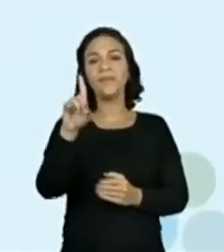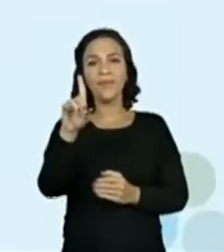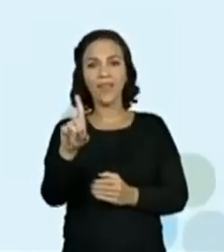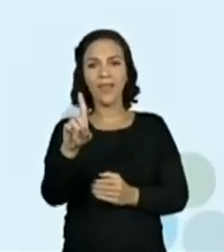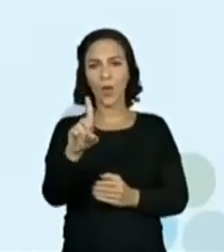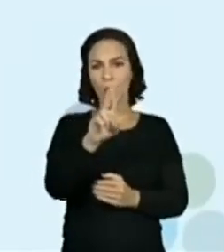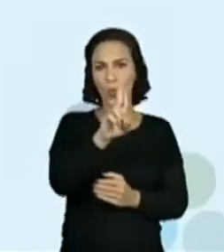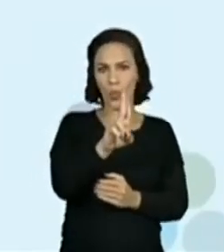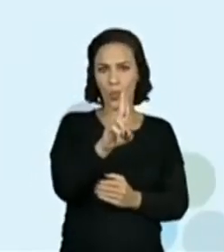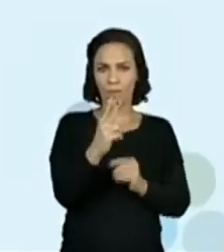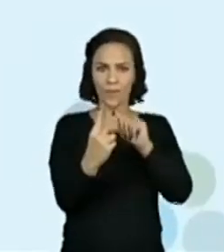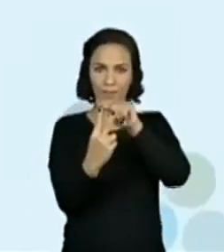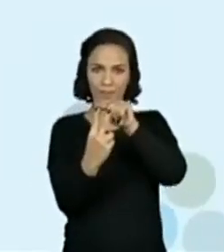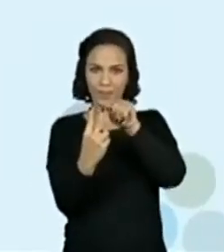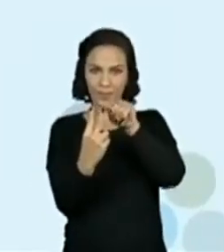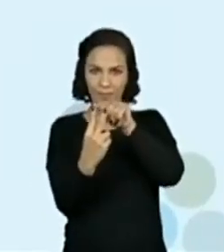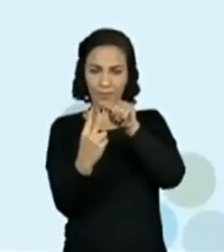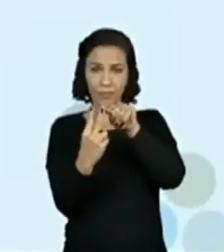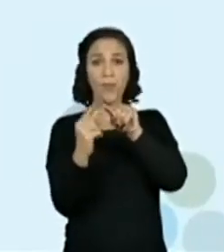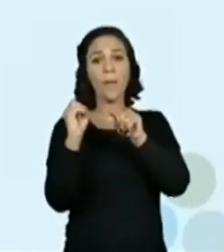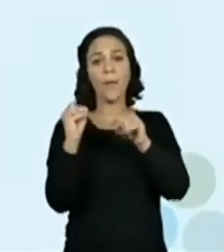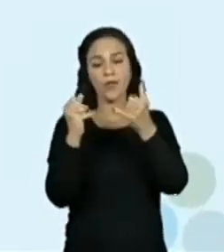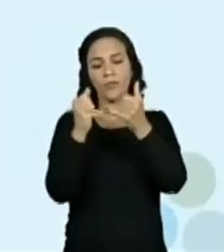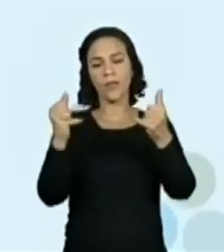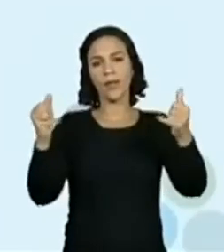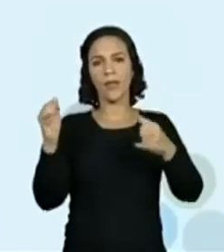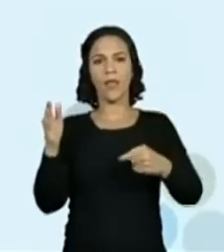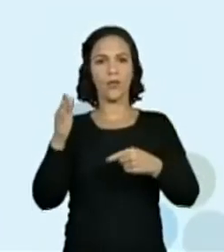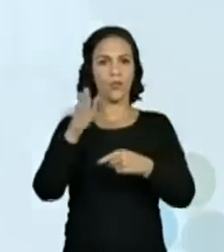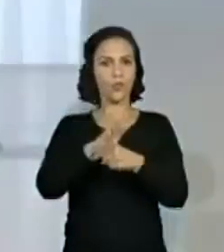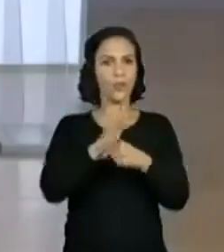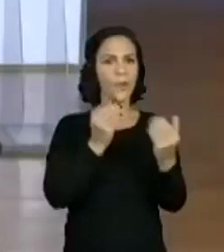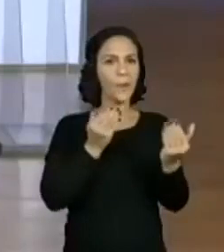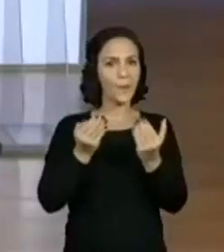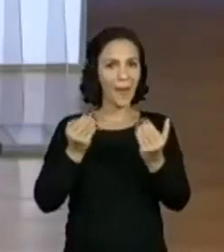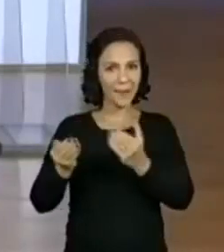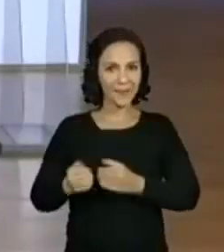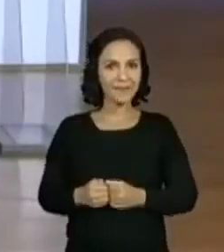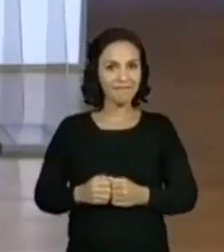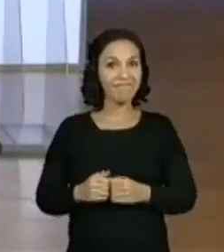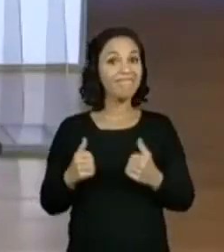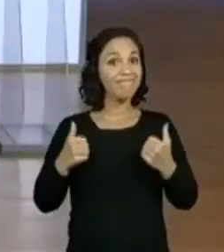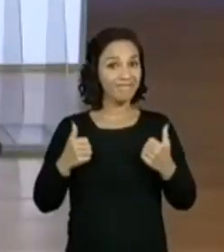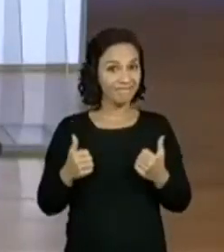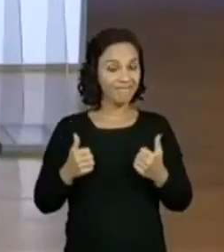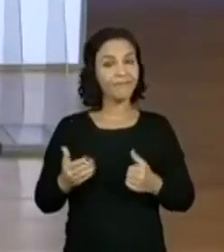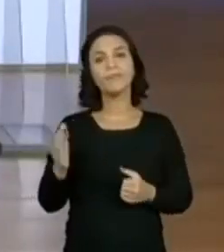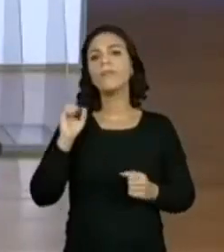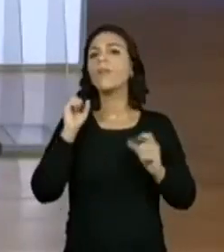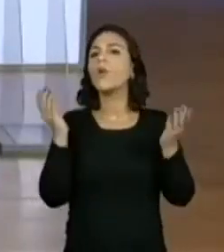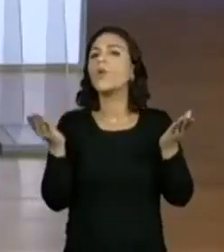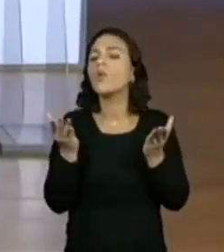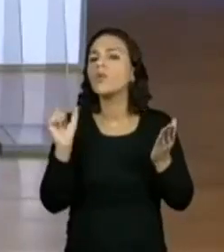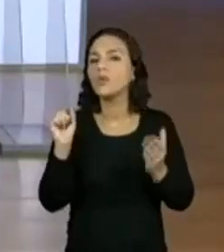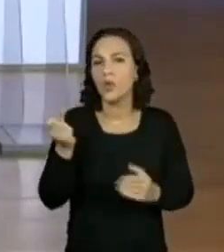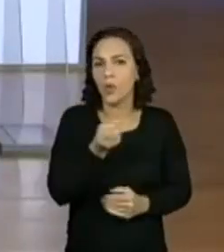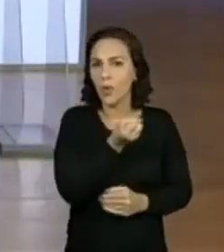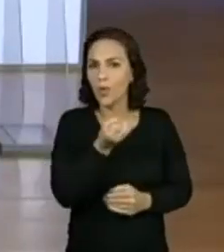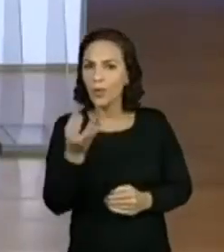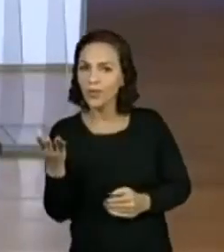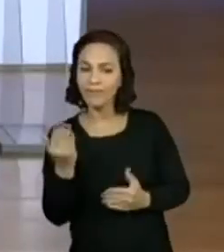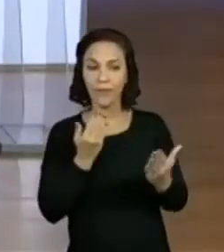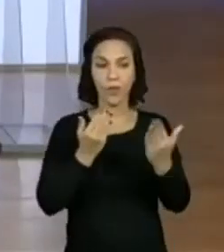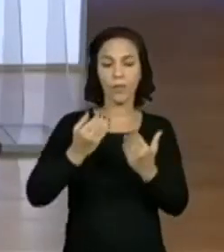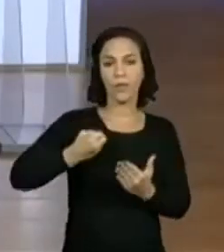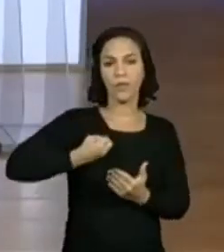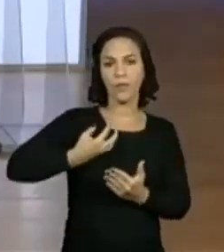da reta numérica. Muito bem, então nós vamos aí hoje contar, comparar números, quantificar e vamos ver,